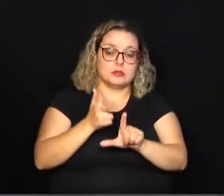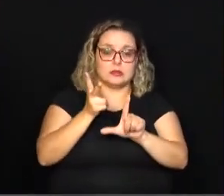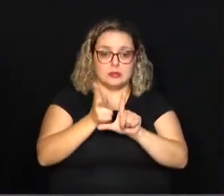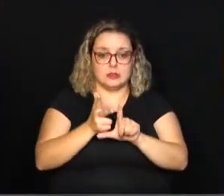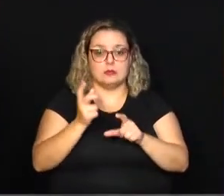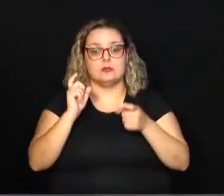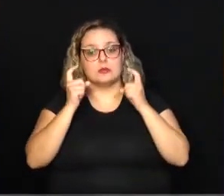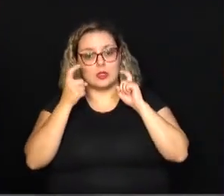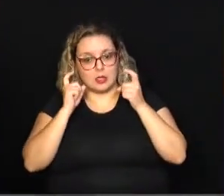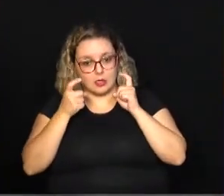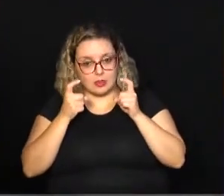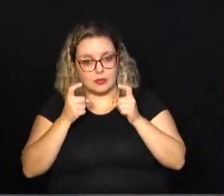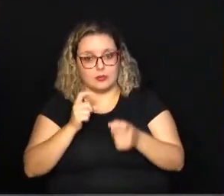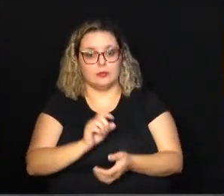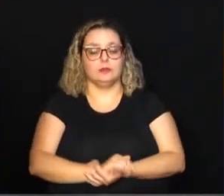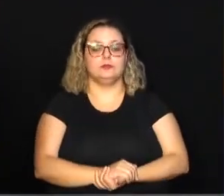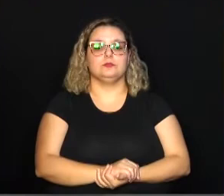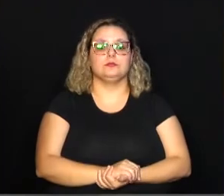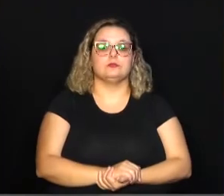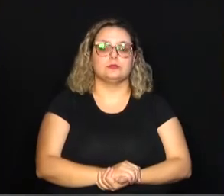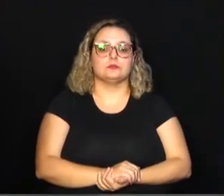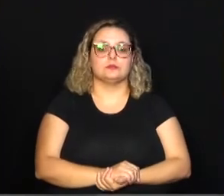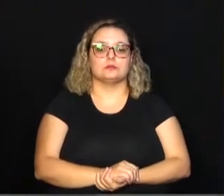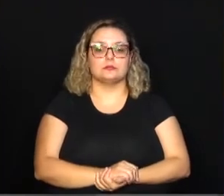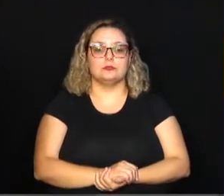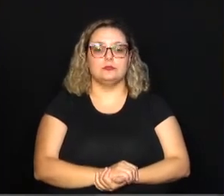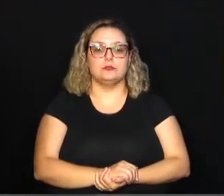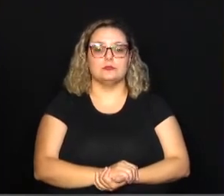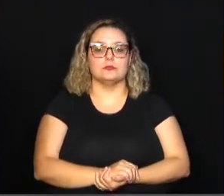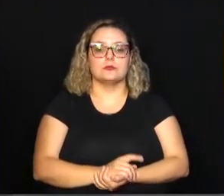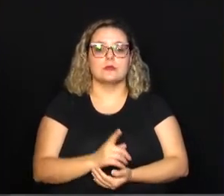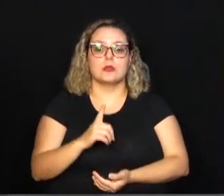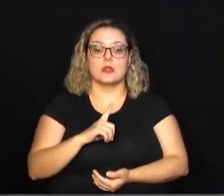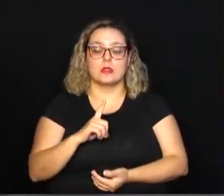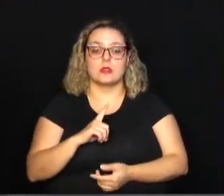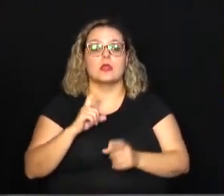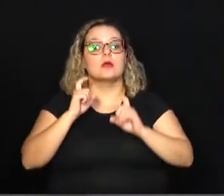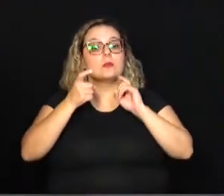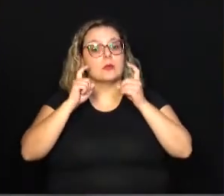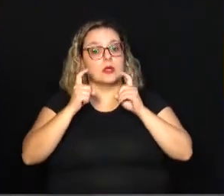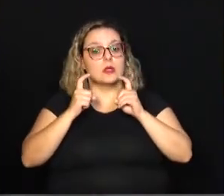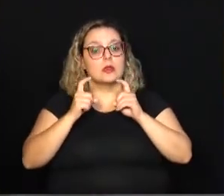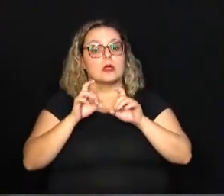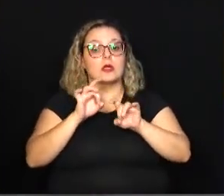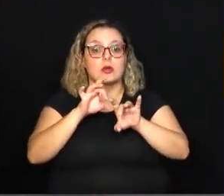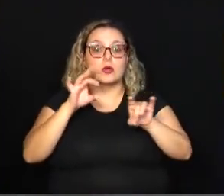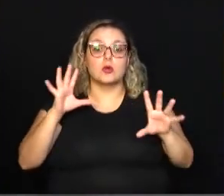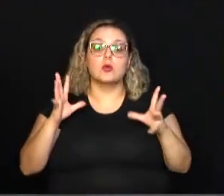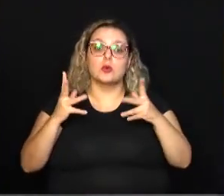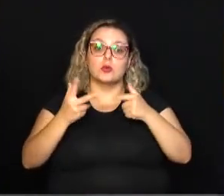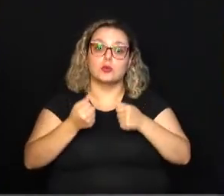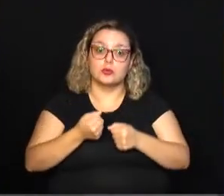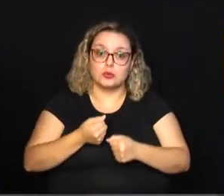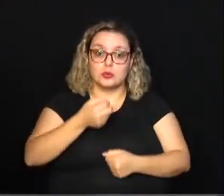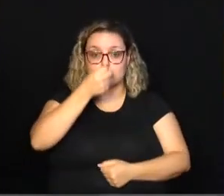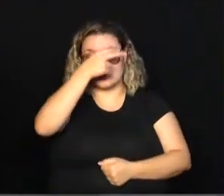reunião que nós estamos tendo online, ele teve uma reunião online também com todos os prefeitos da região.